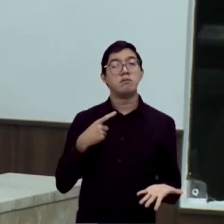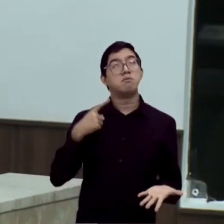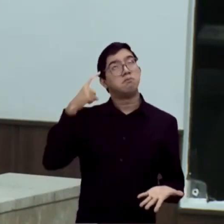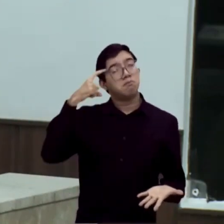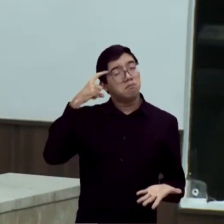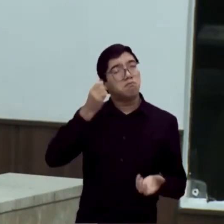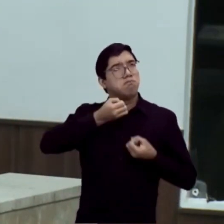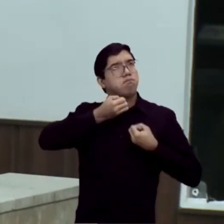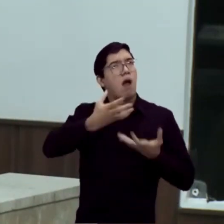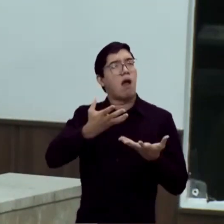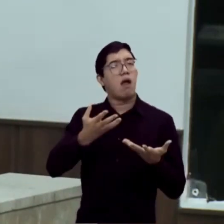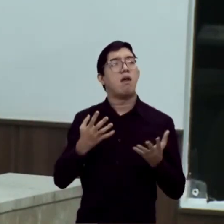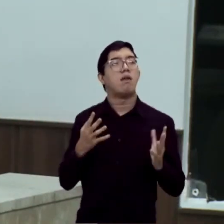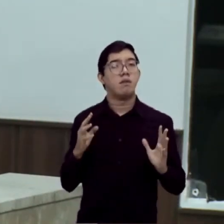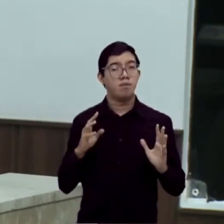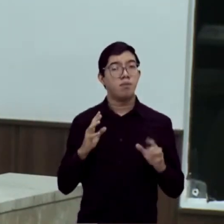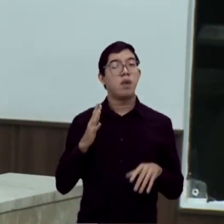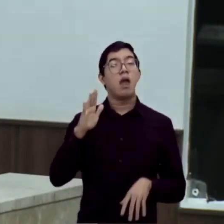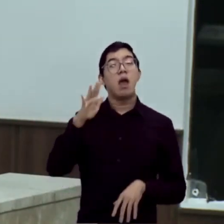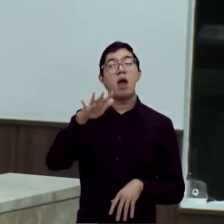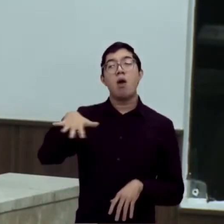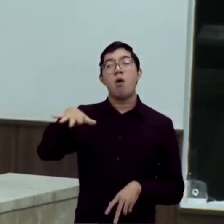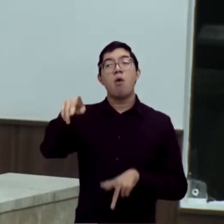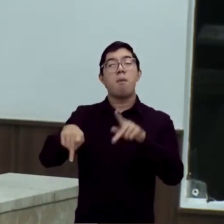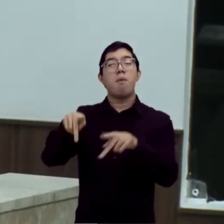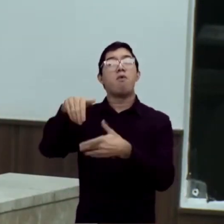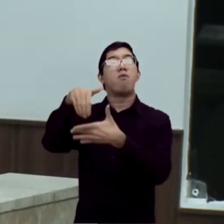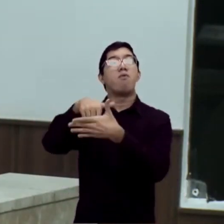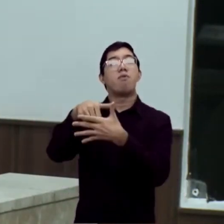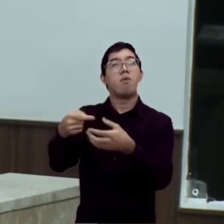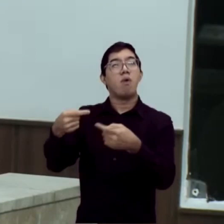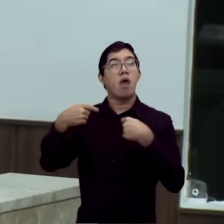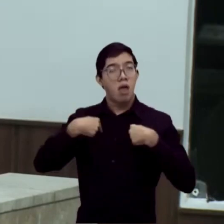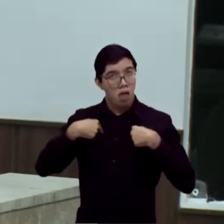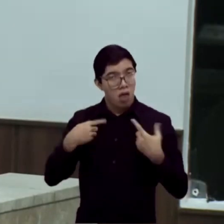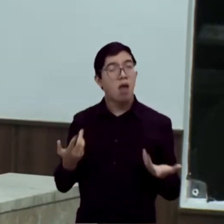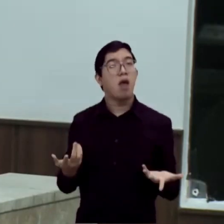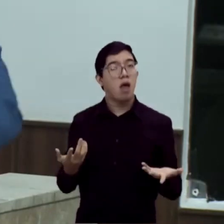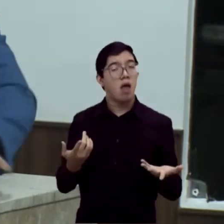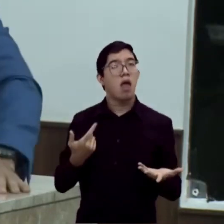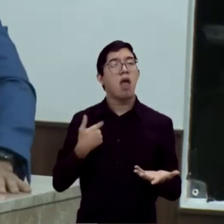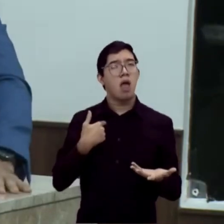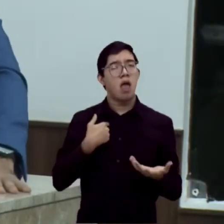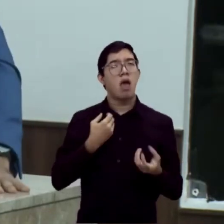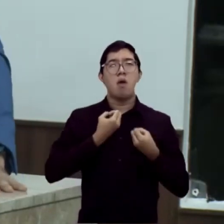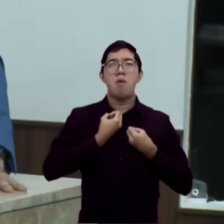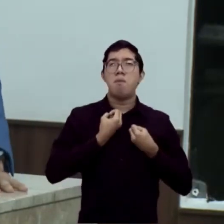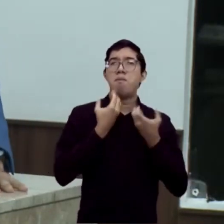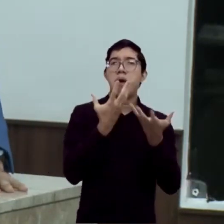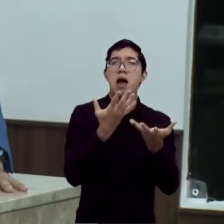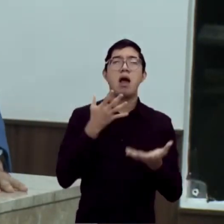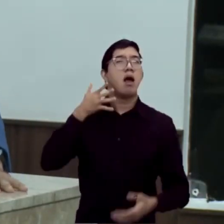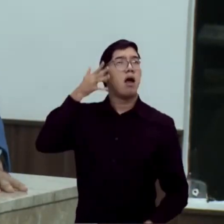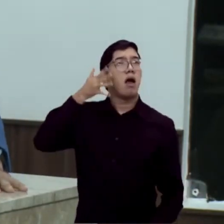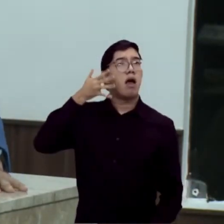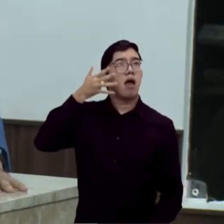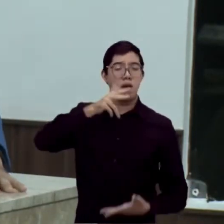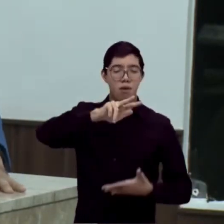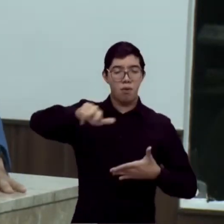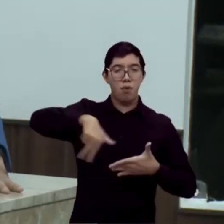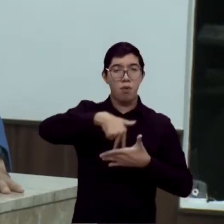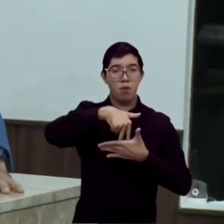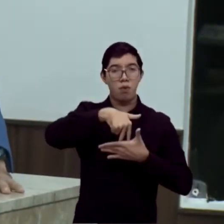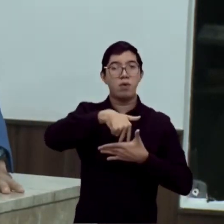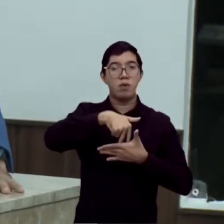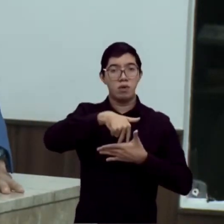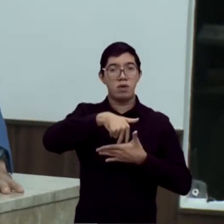Fortaleza, fui eleito com verdade, e o que eu digo nessa tribuna aqui, eu vou fazer como a Adail